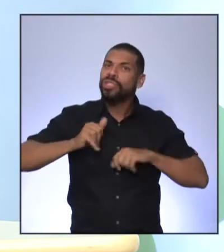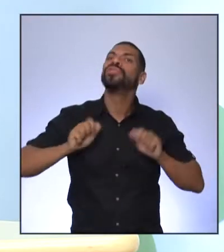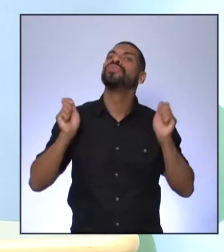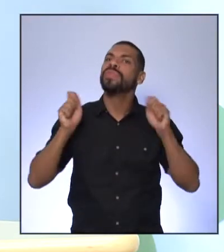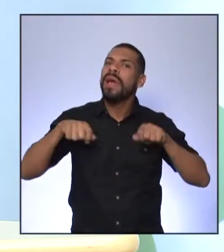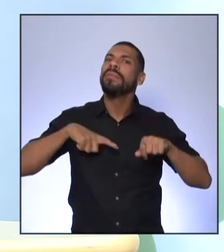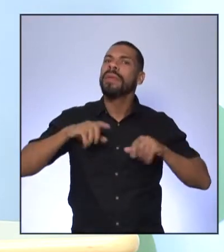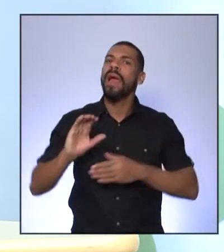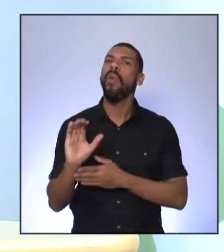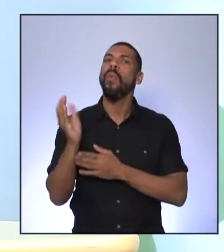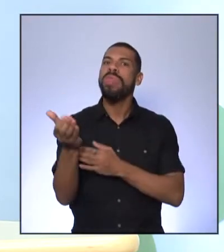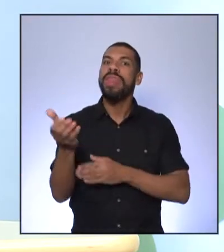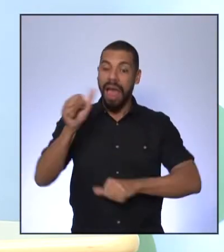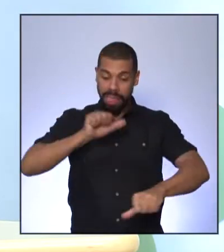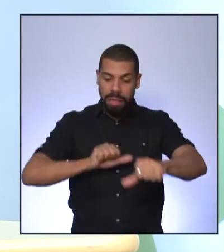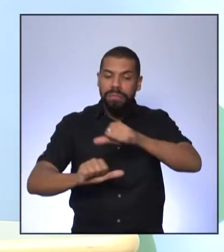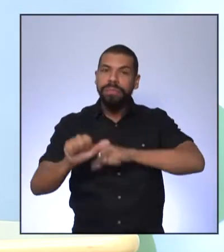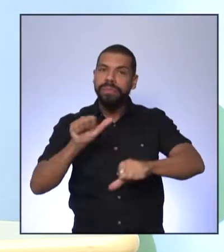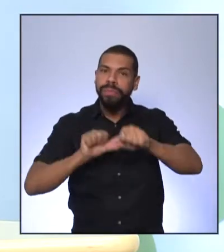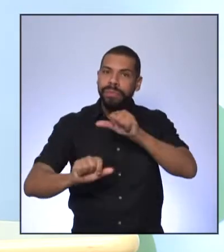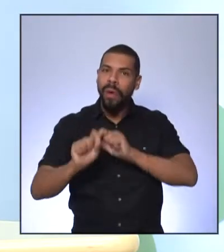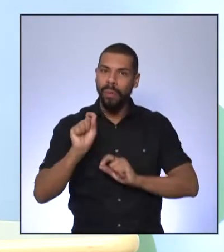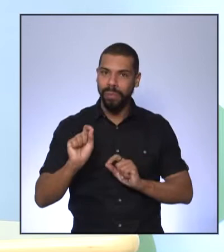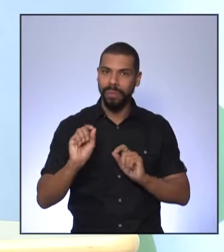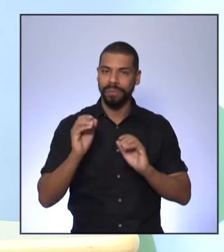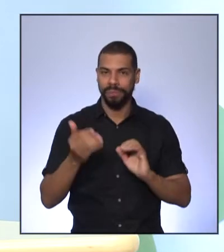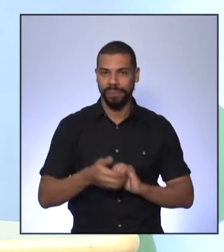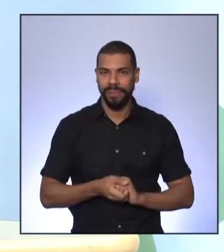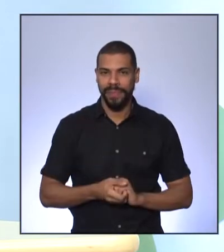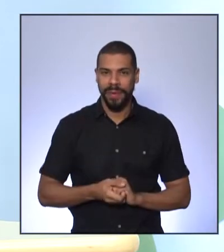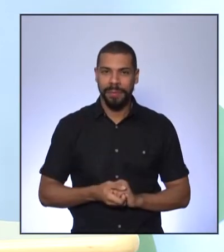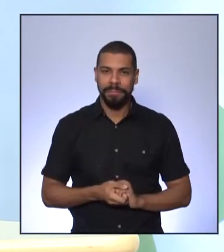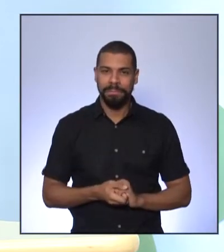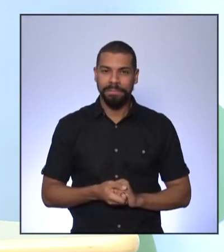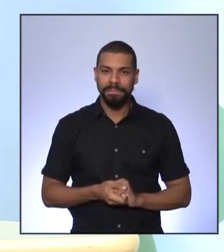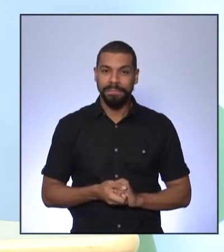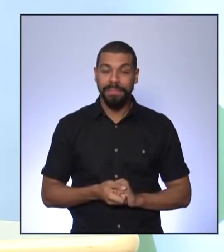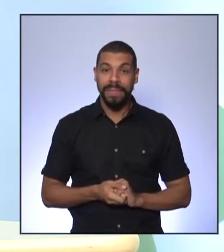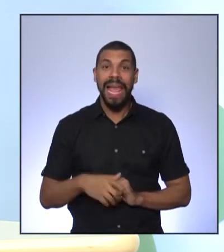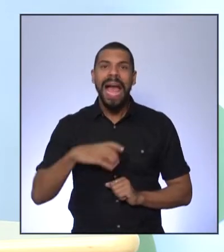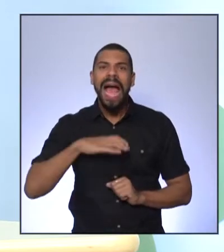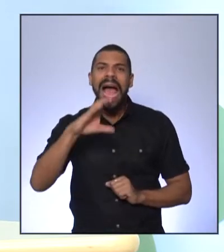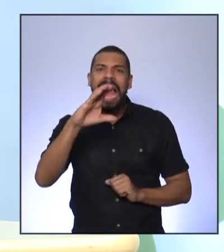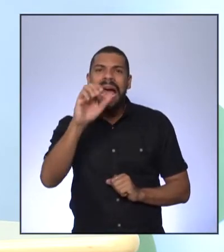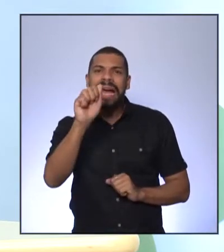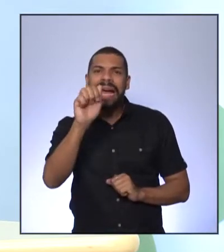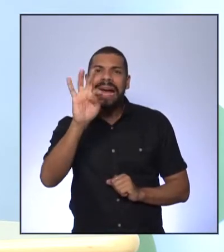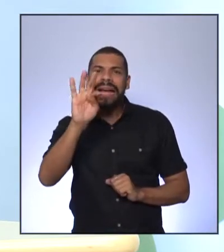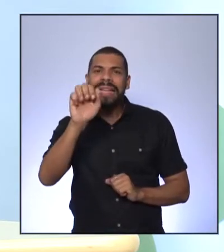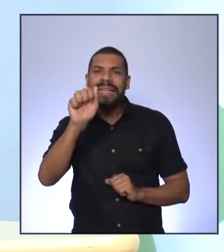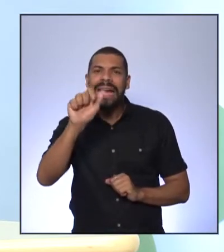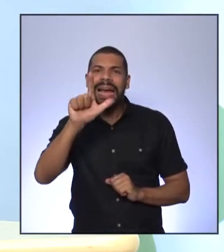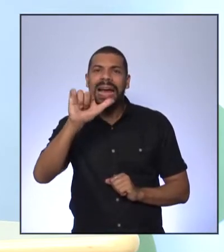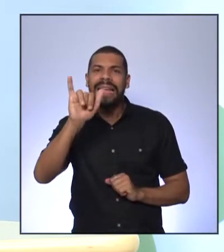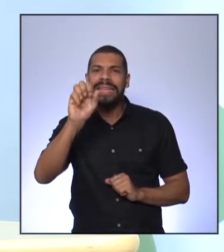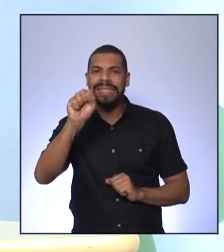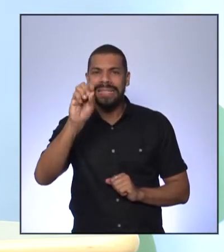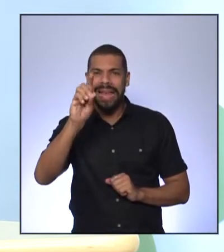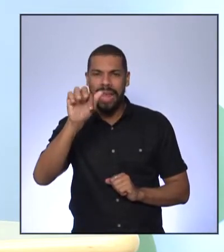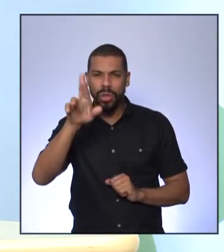reação aconteça. Então, é esse o papel do nosso catalisador. Ele muda o tempo que a reação leva para